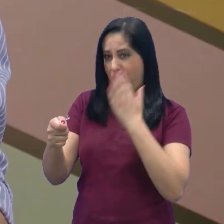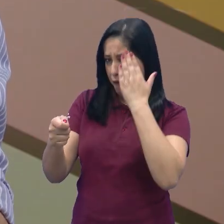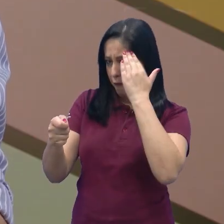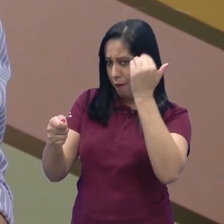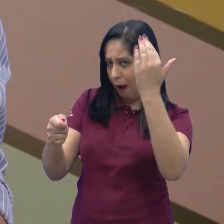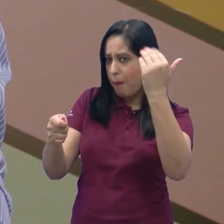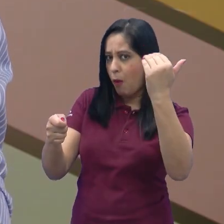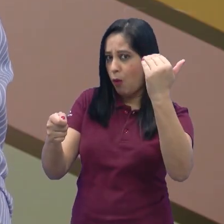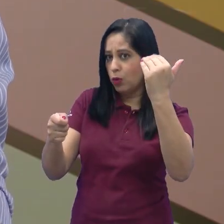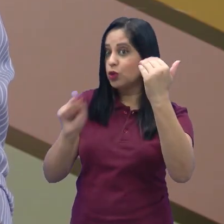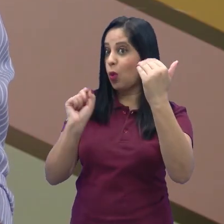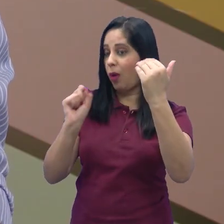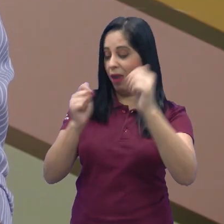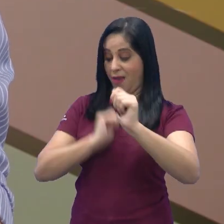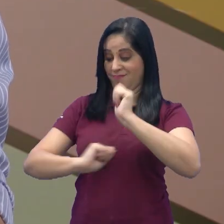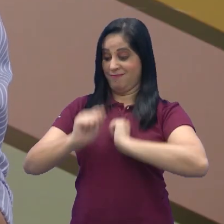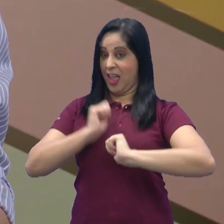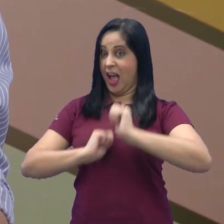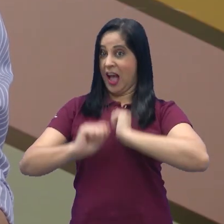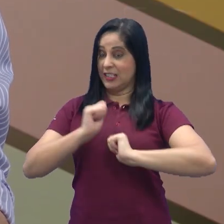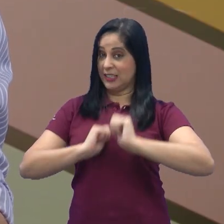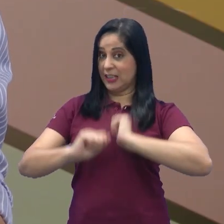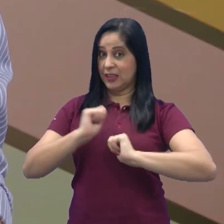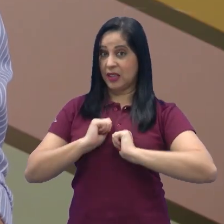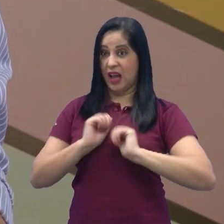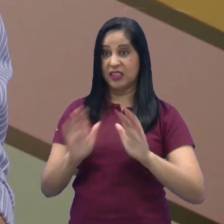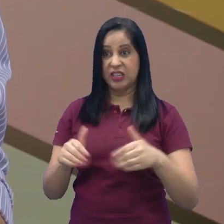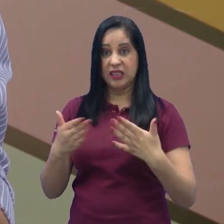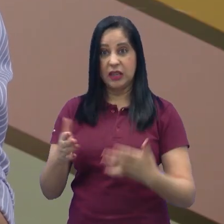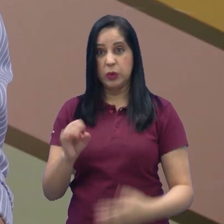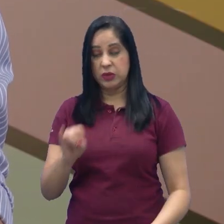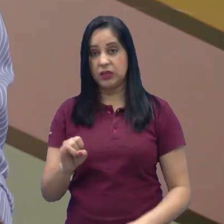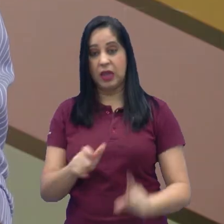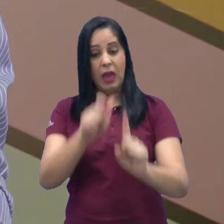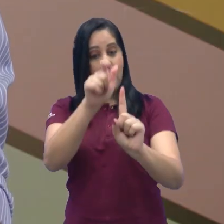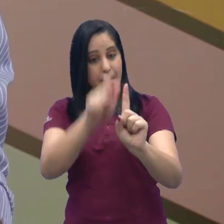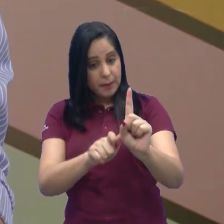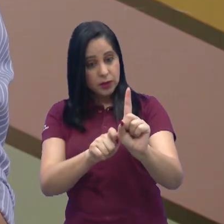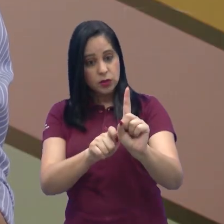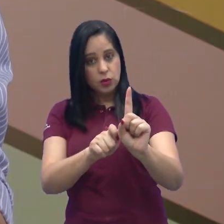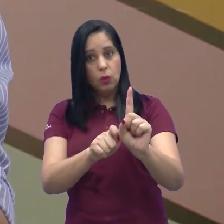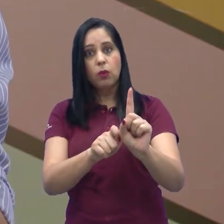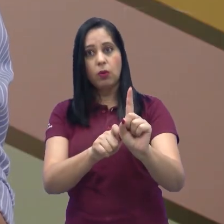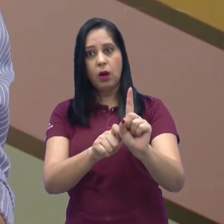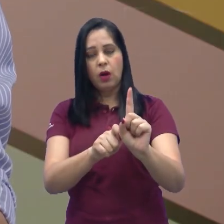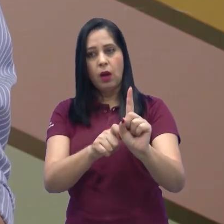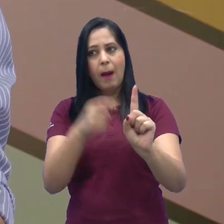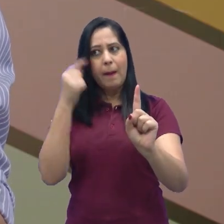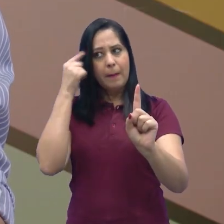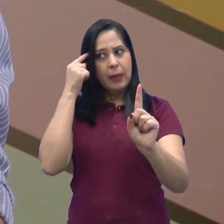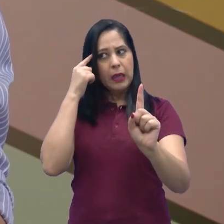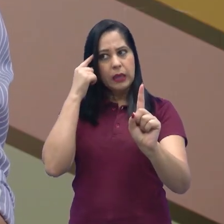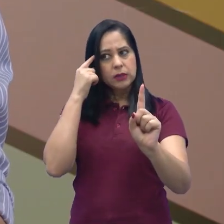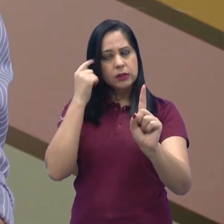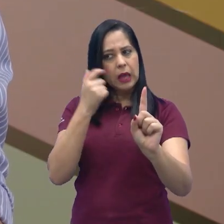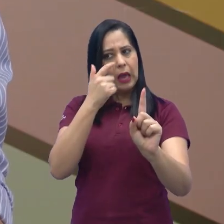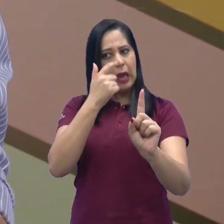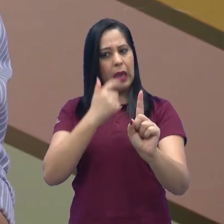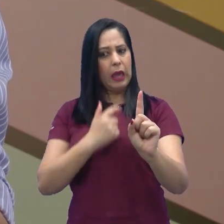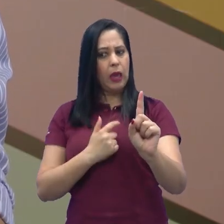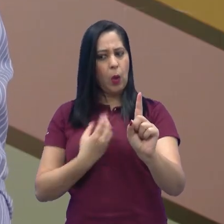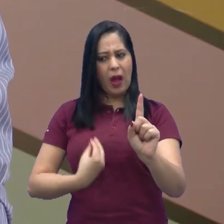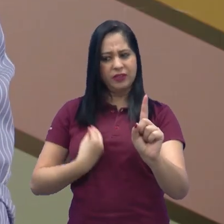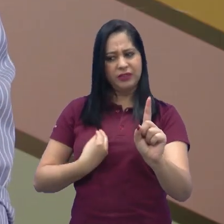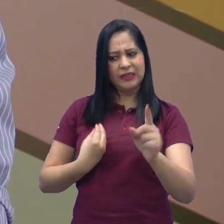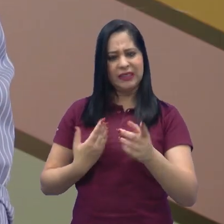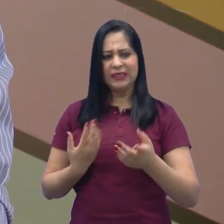a ansiedade. Então, se você achar que deve procurar, que está saindo um pouco do controle,